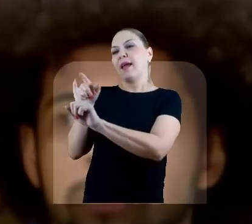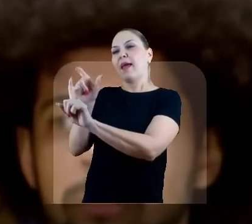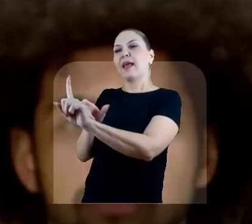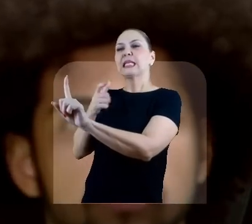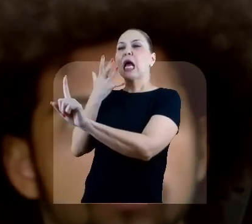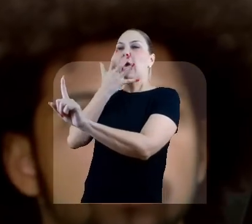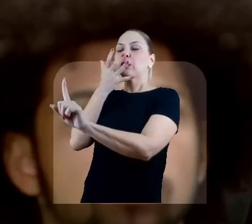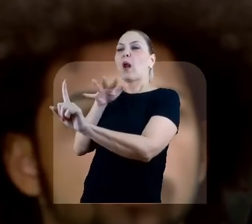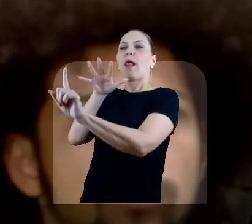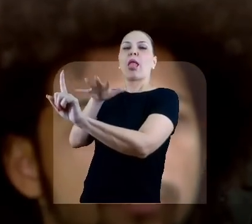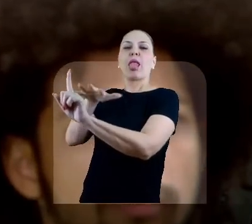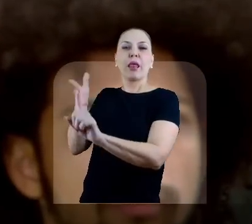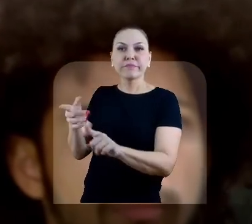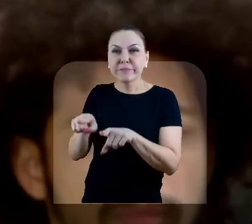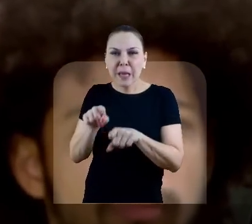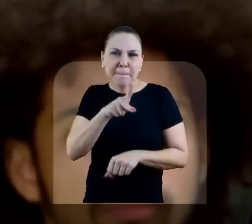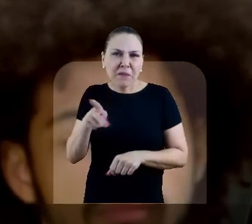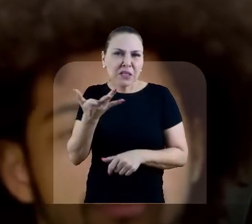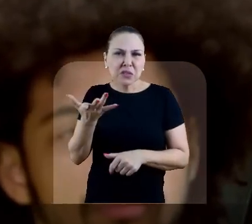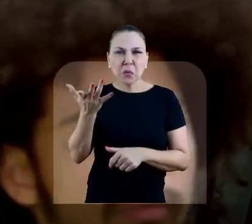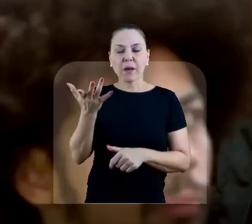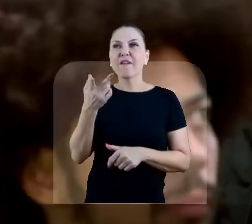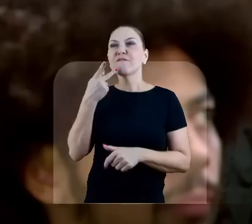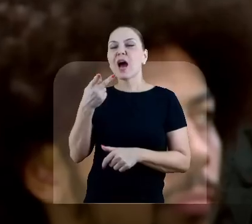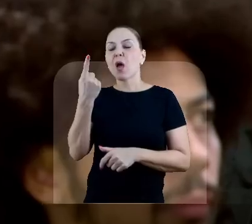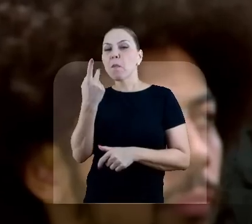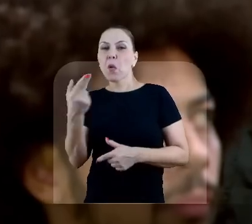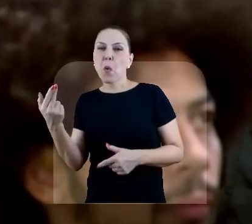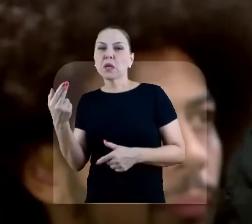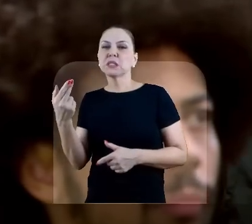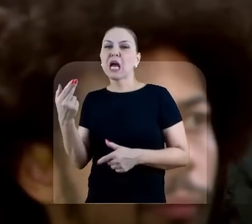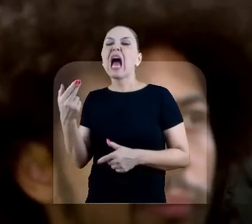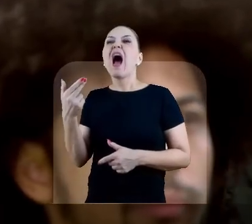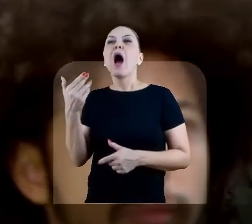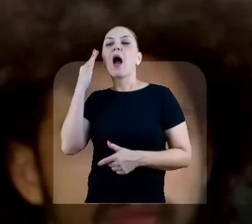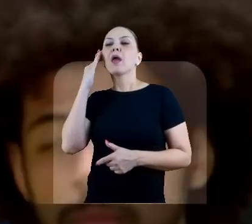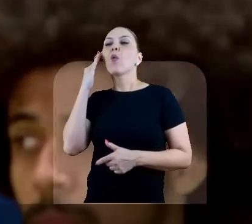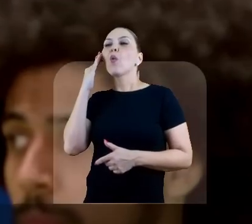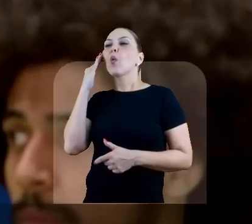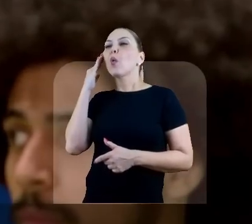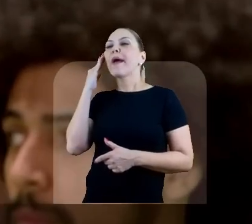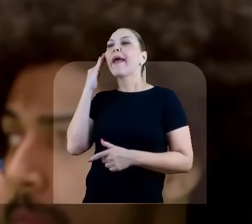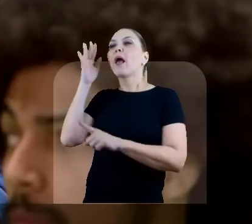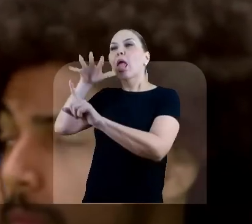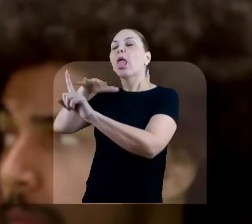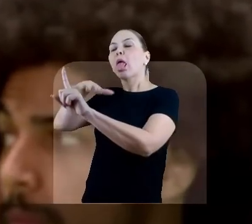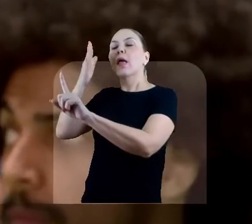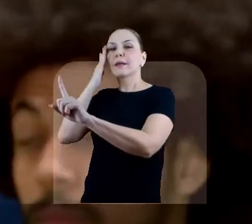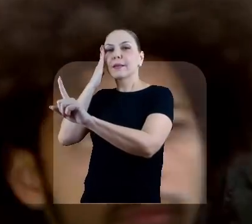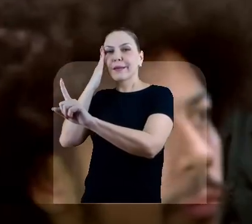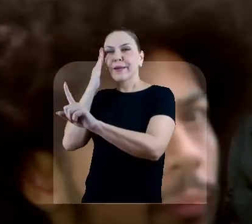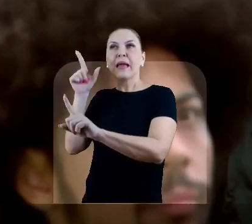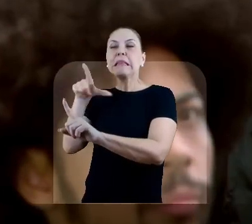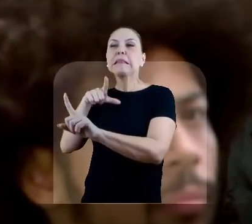certo, acabou. O professor, às vezes, tem um professor de direito que fala aquilo que é certo, não, o professor que esquerda falou, está falado, tem experiência. É sempre